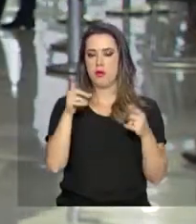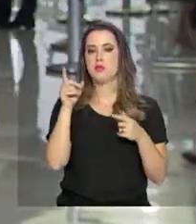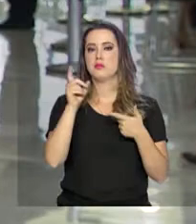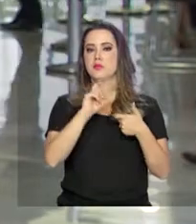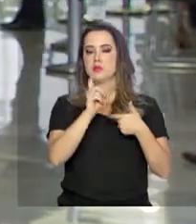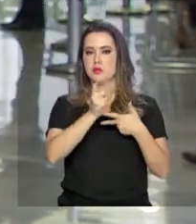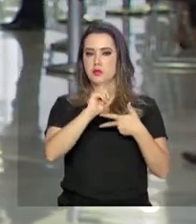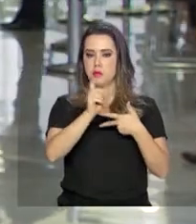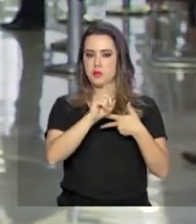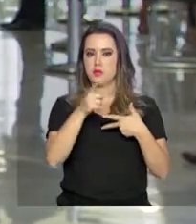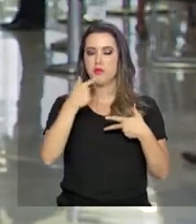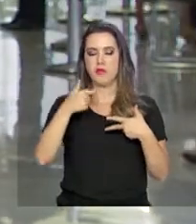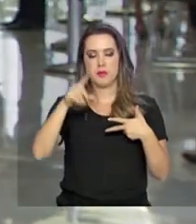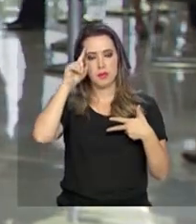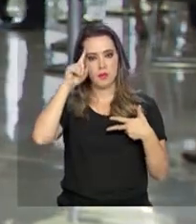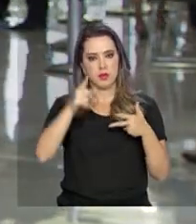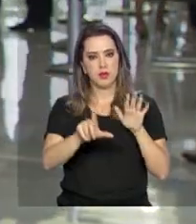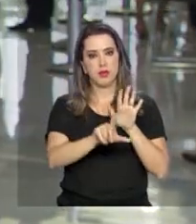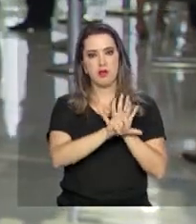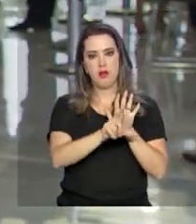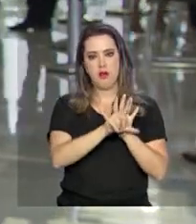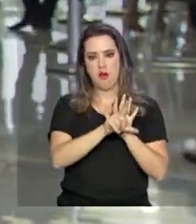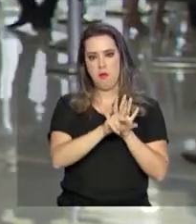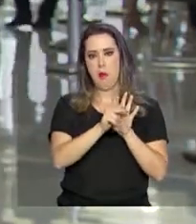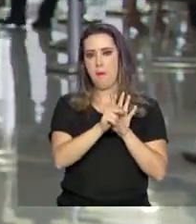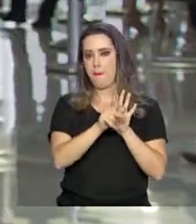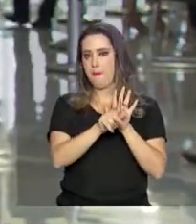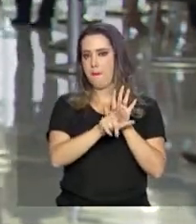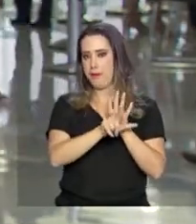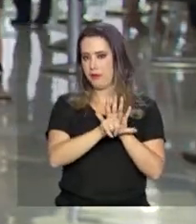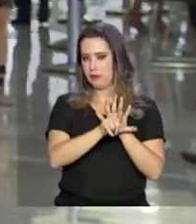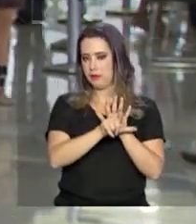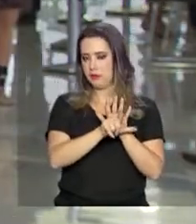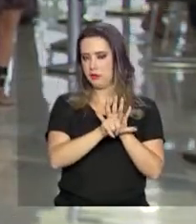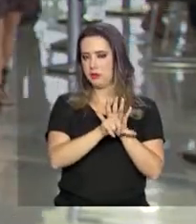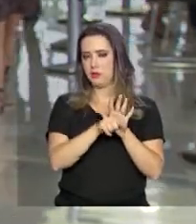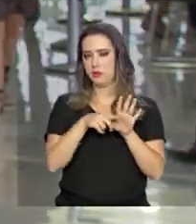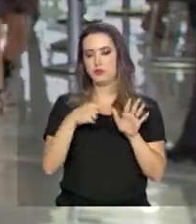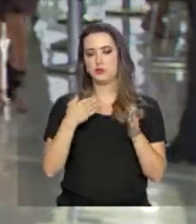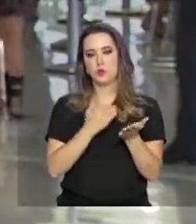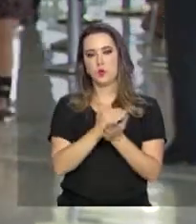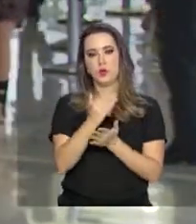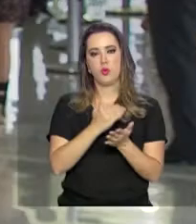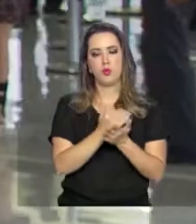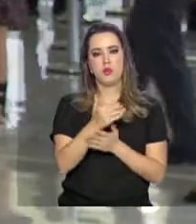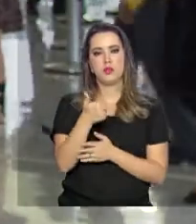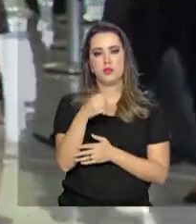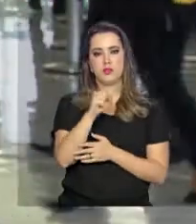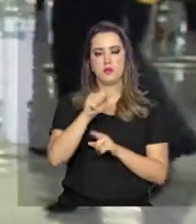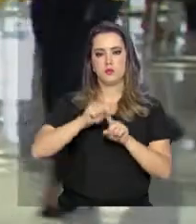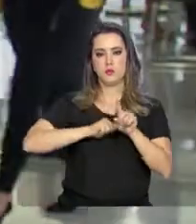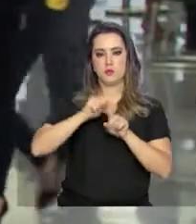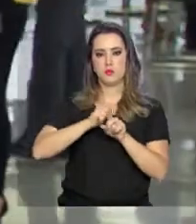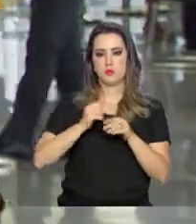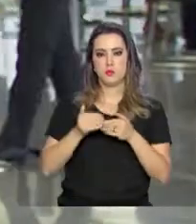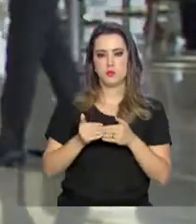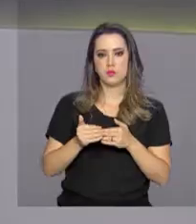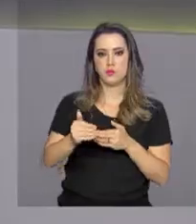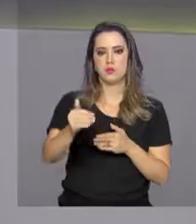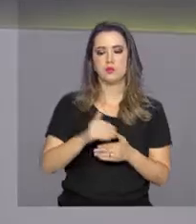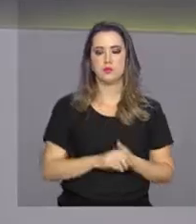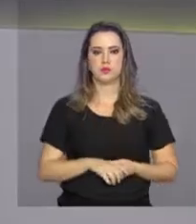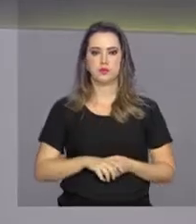lei ao Legislativo para tratar do tema. A nova lei passa a vigorar em 18 meses. Eu volto com você,